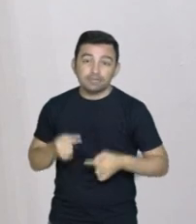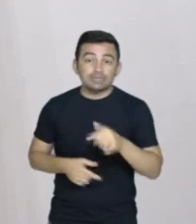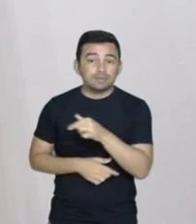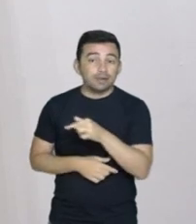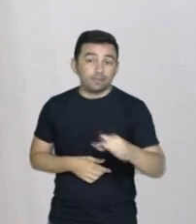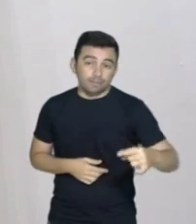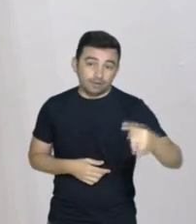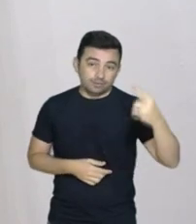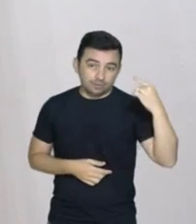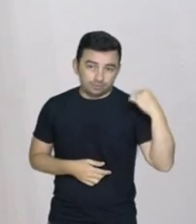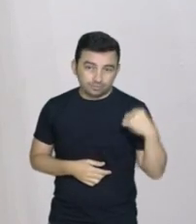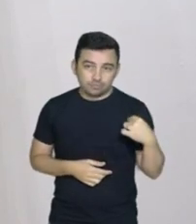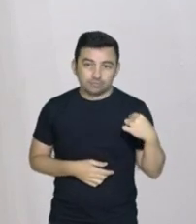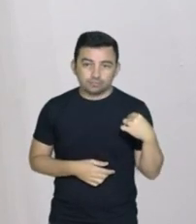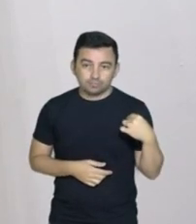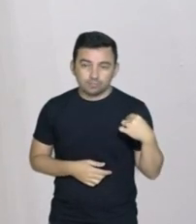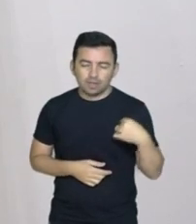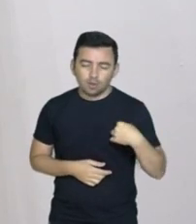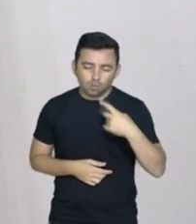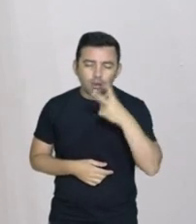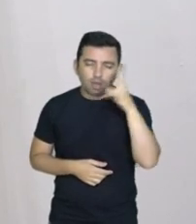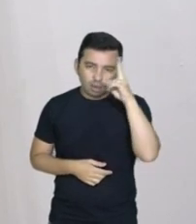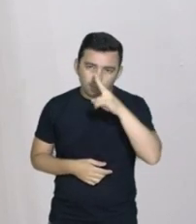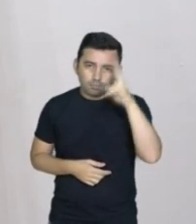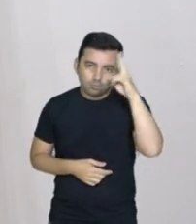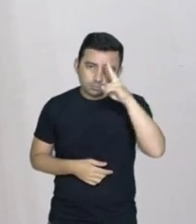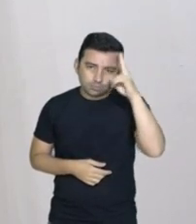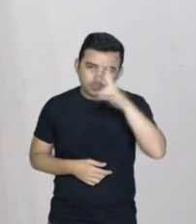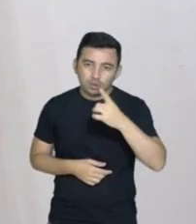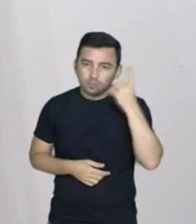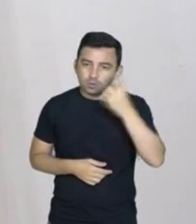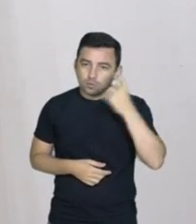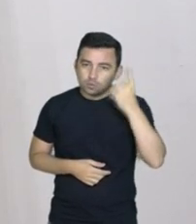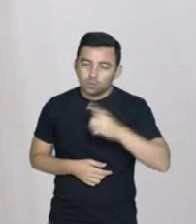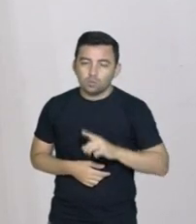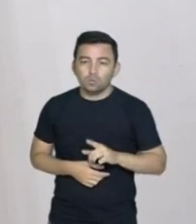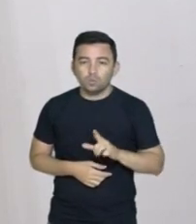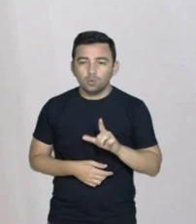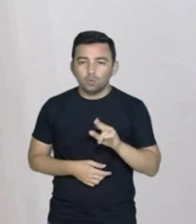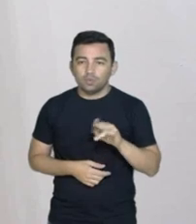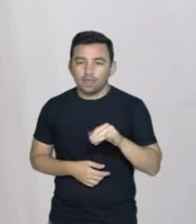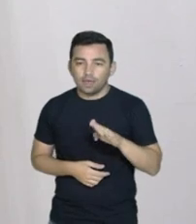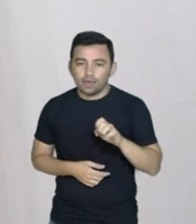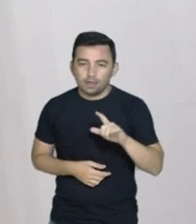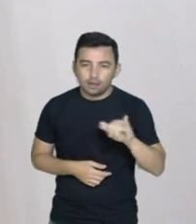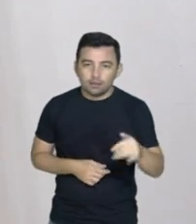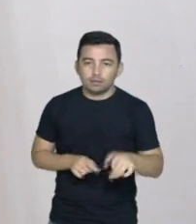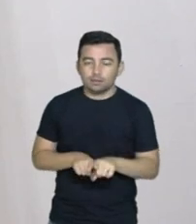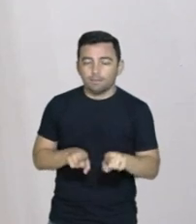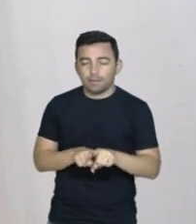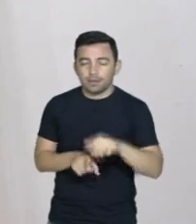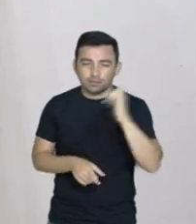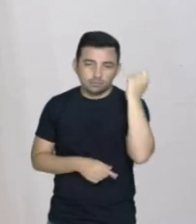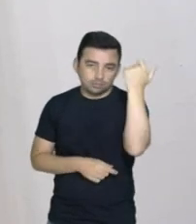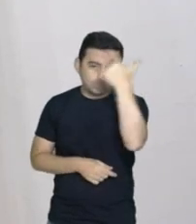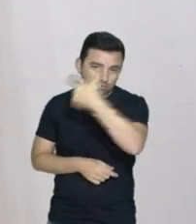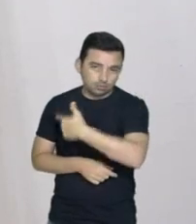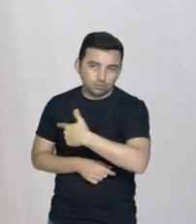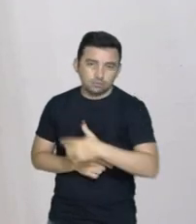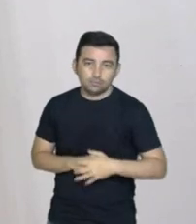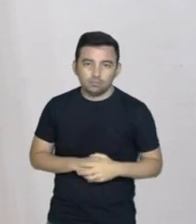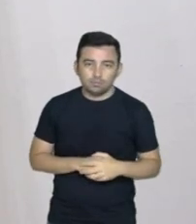passada e lembro do deputado Lunelli o deputado Altair Silva